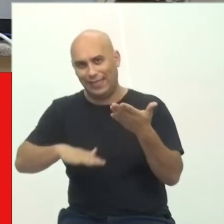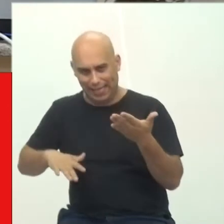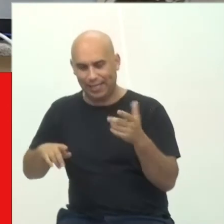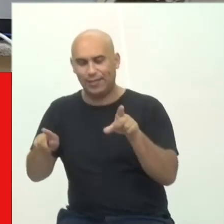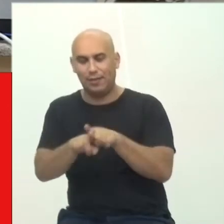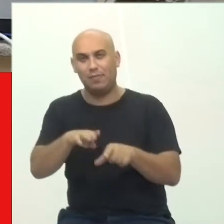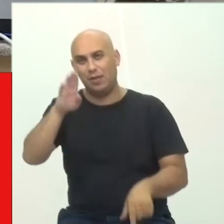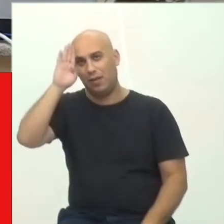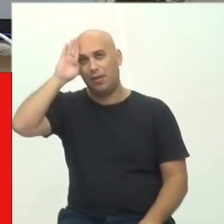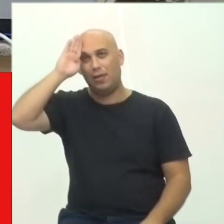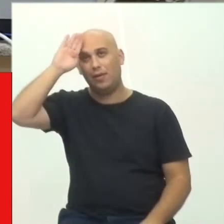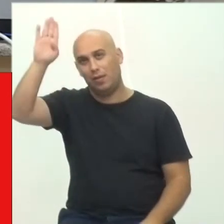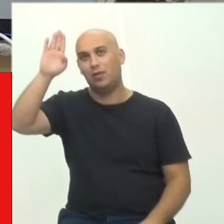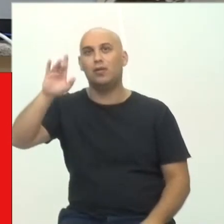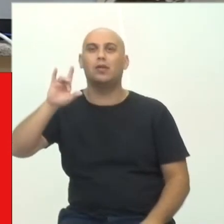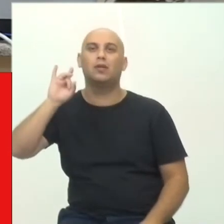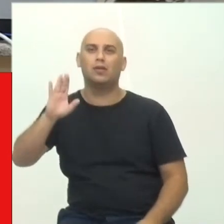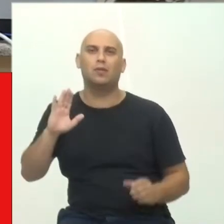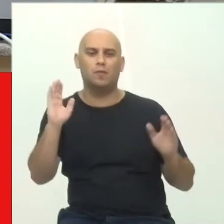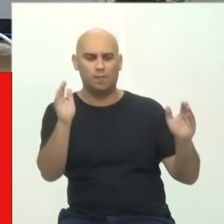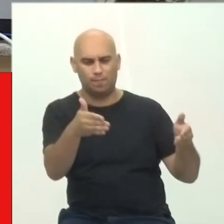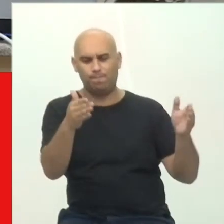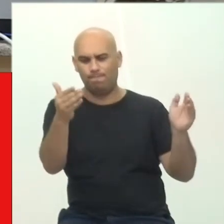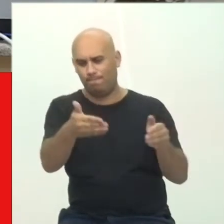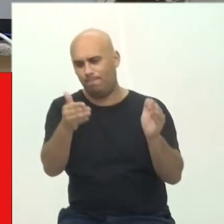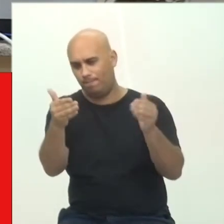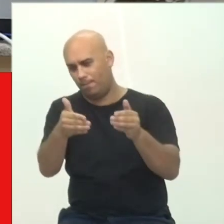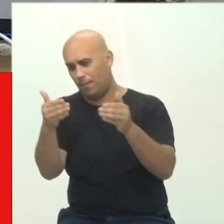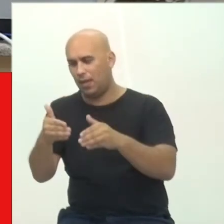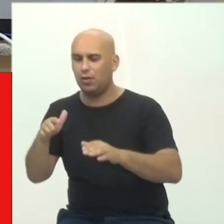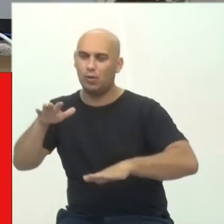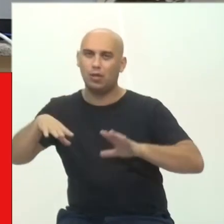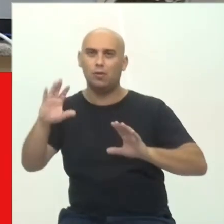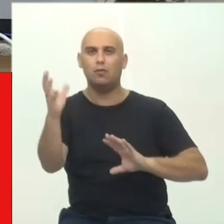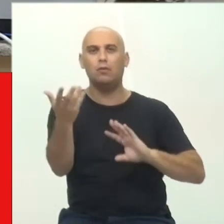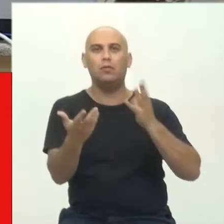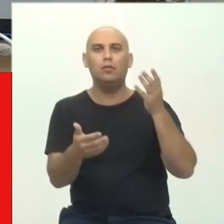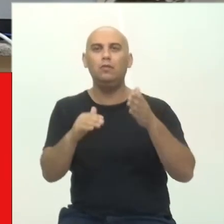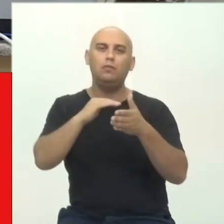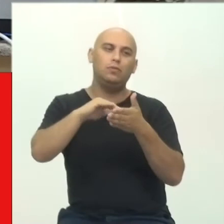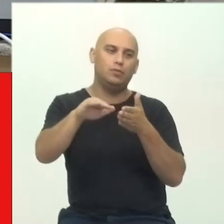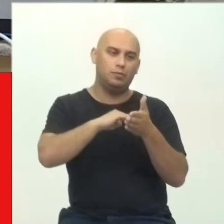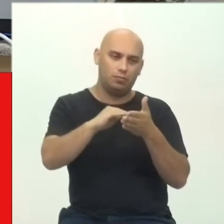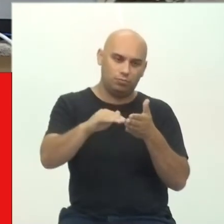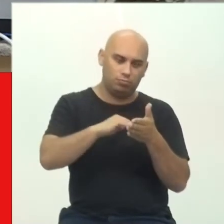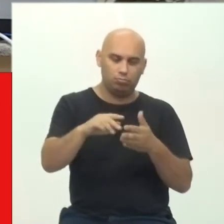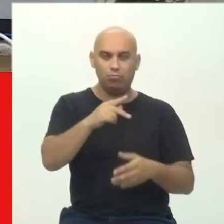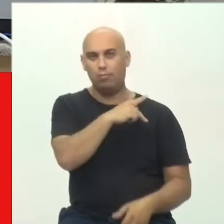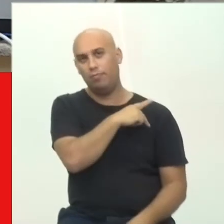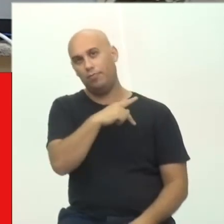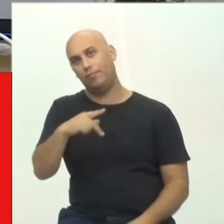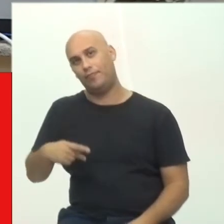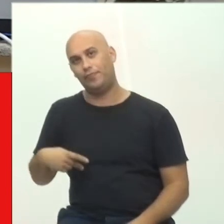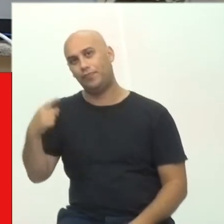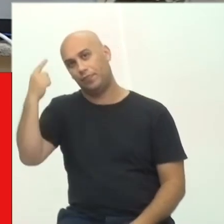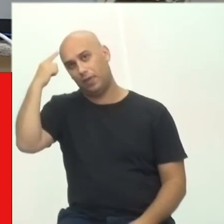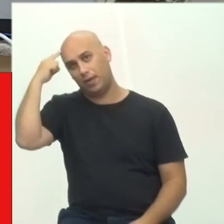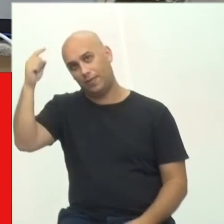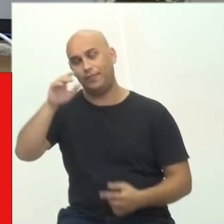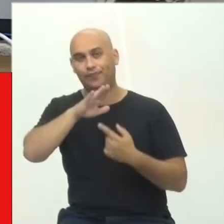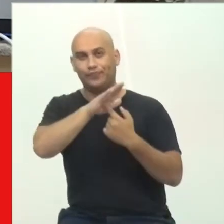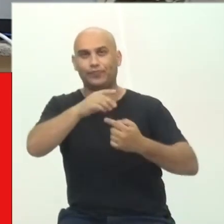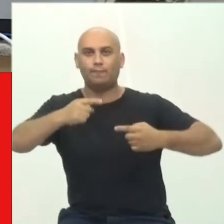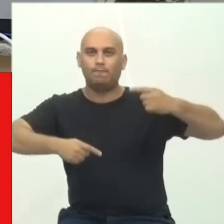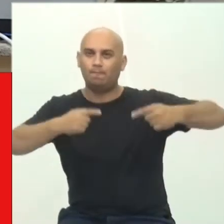do que a gente discutir com determinado situação com um secretário aqui ou com um presidente lá. A ideia é trazer para o